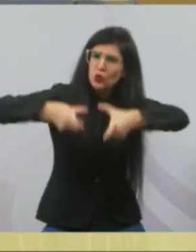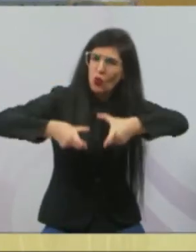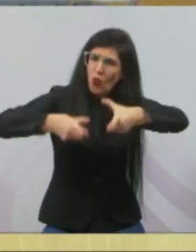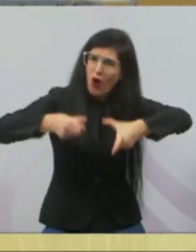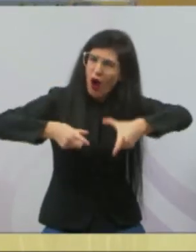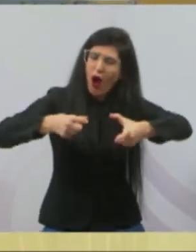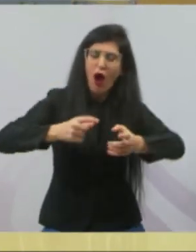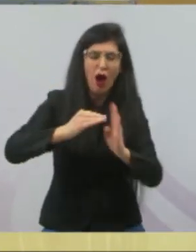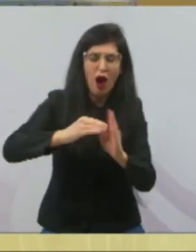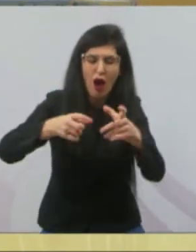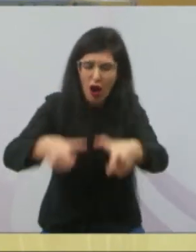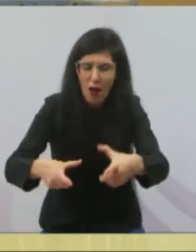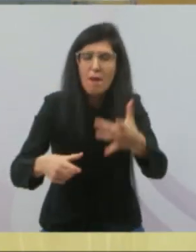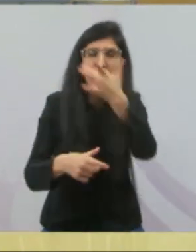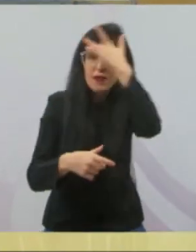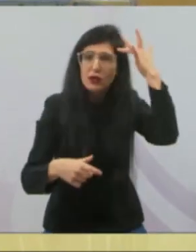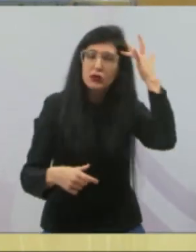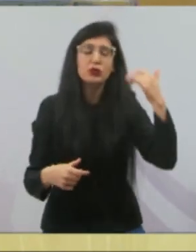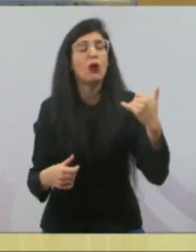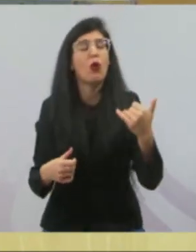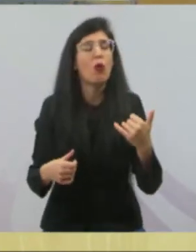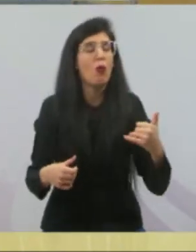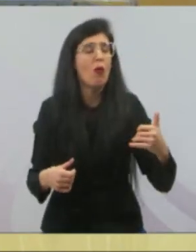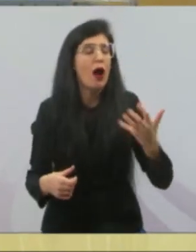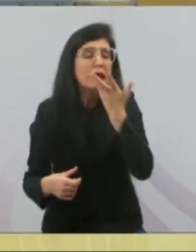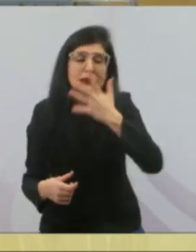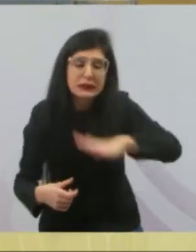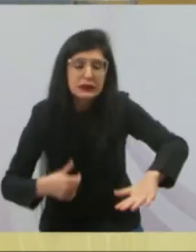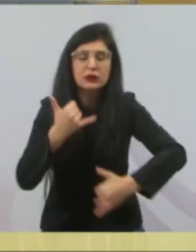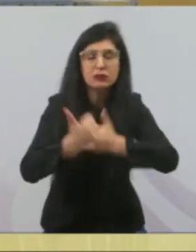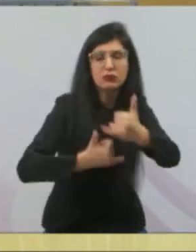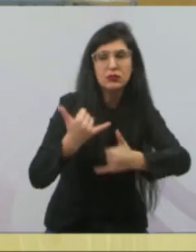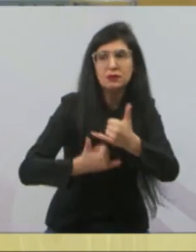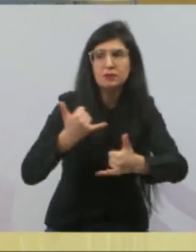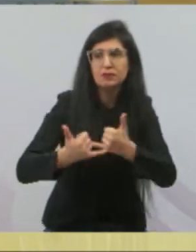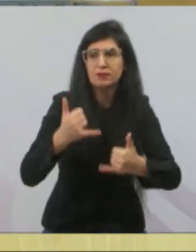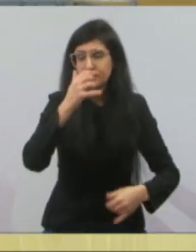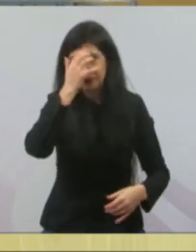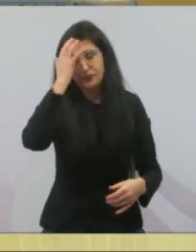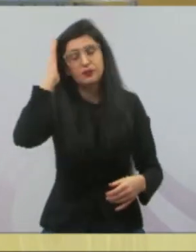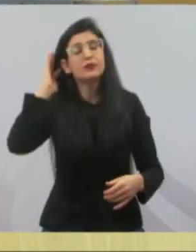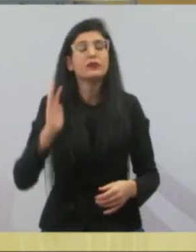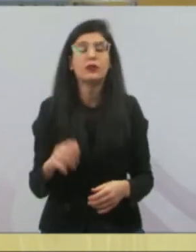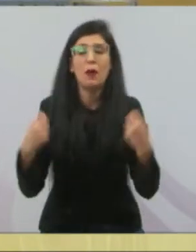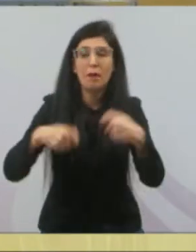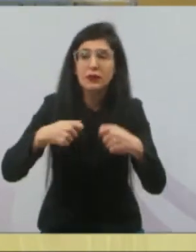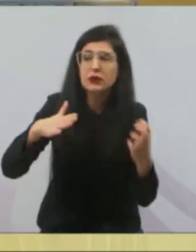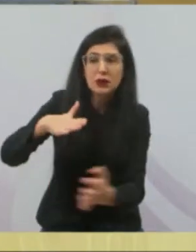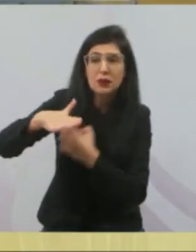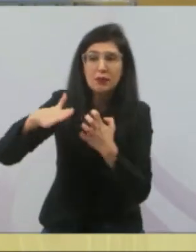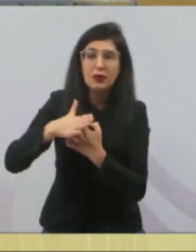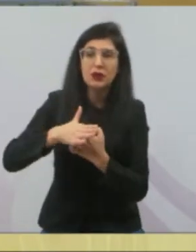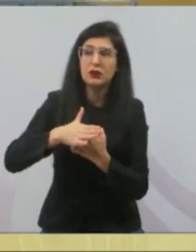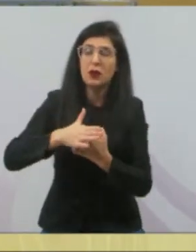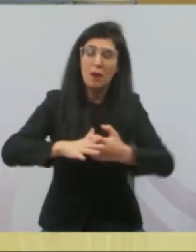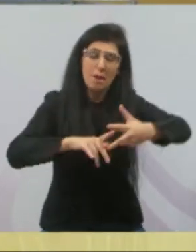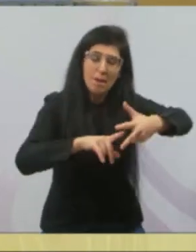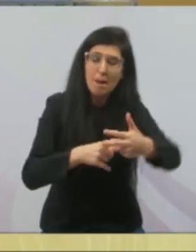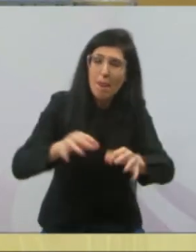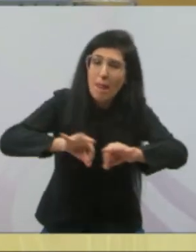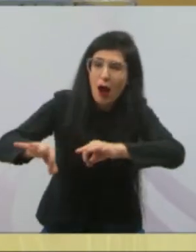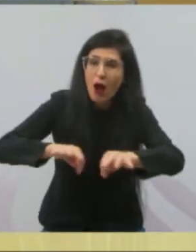essa questão da adequação de um local para a ASPAD. Me chama muita atenção que o local que foi cedido